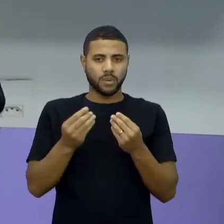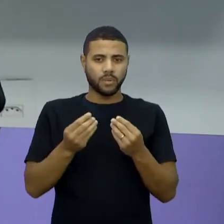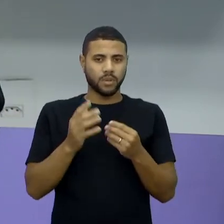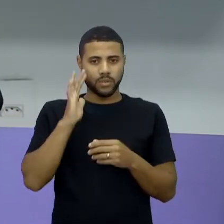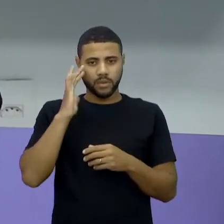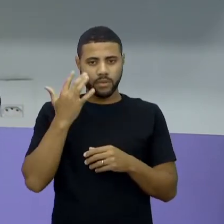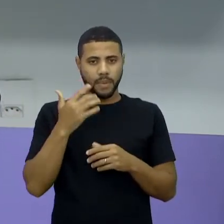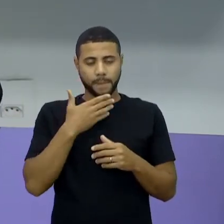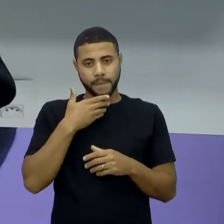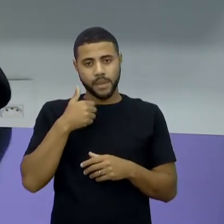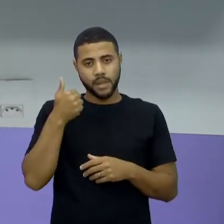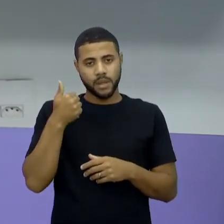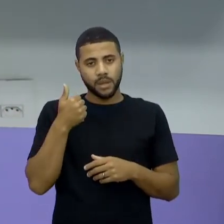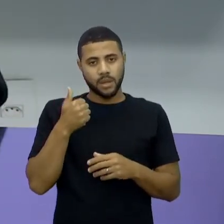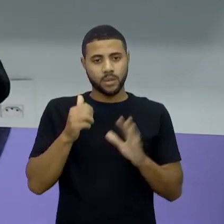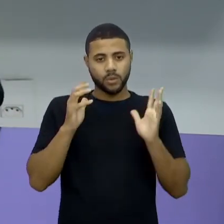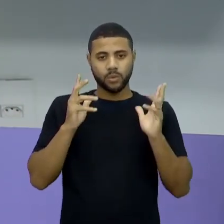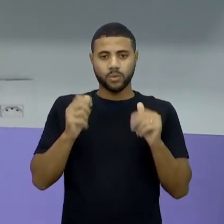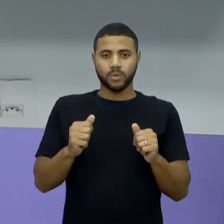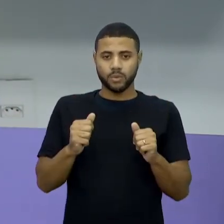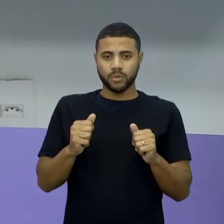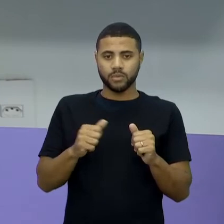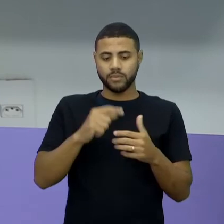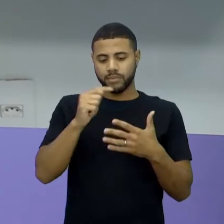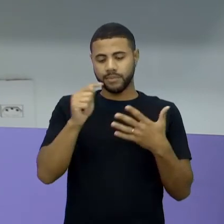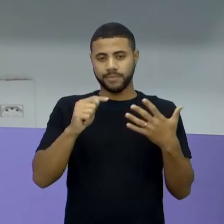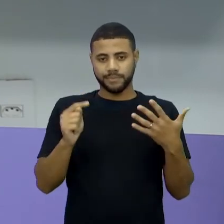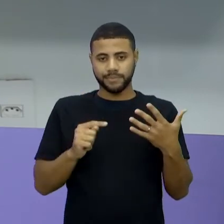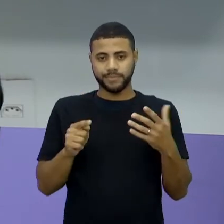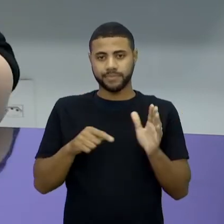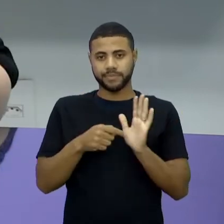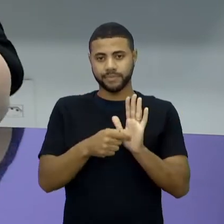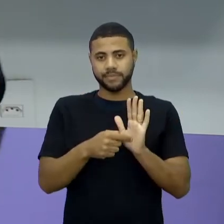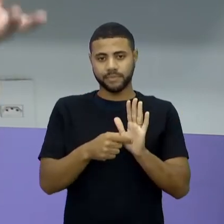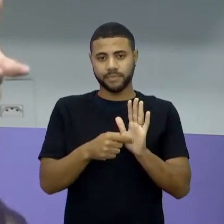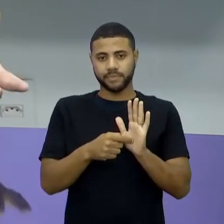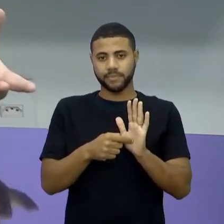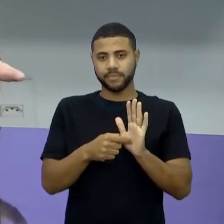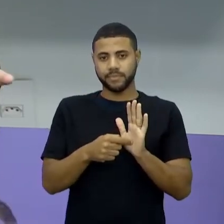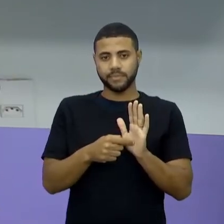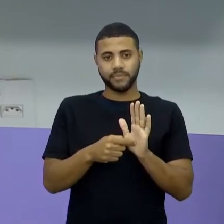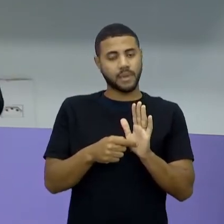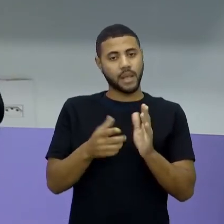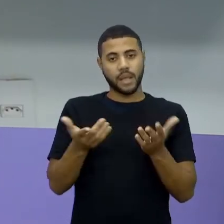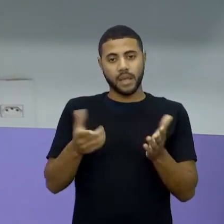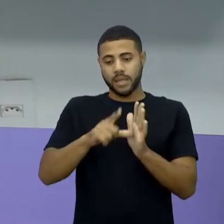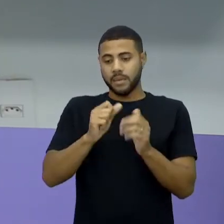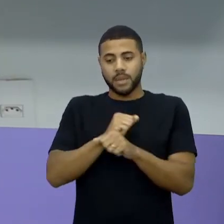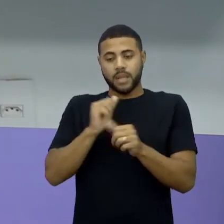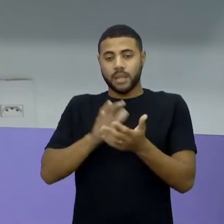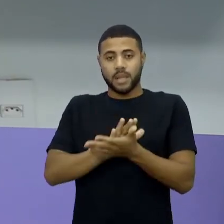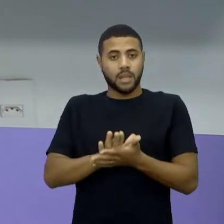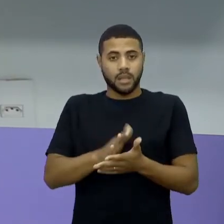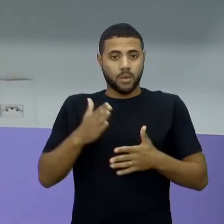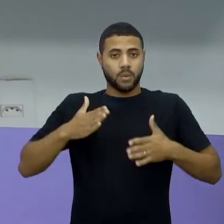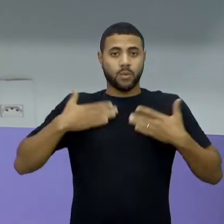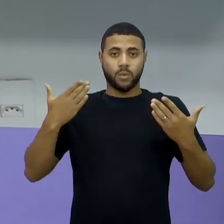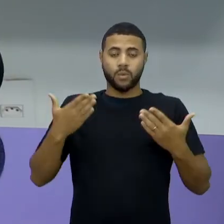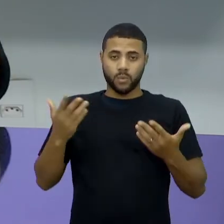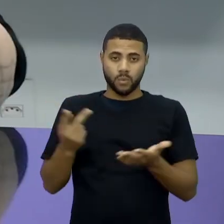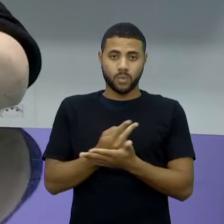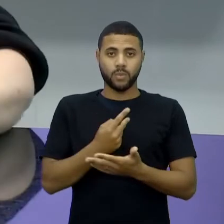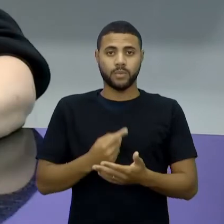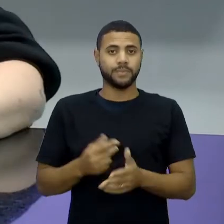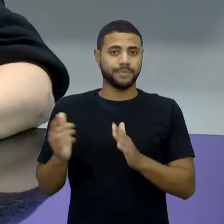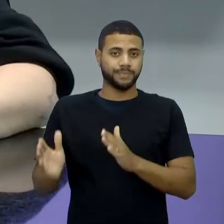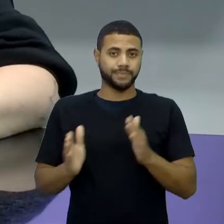melhor maneira possível com todos esses efeitos e consequências que são trazidos por algo que ninguém esperava, né? Então,